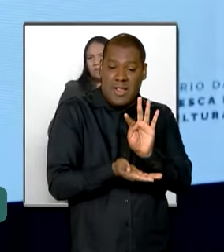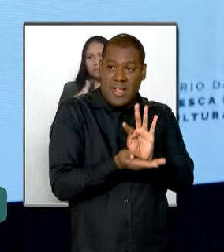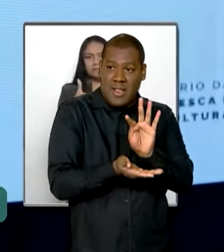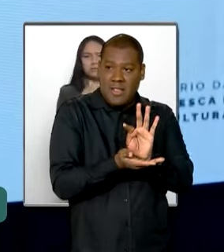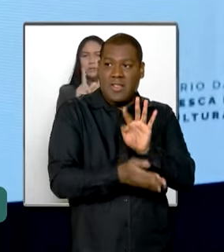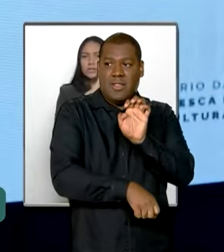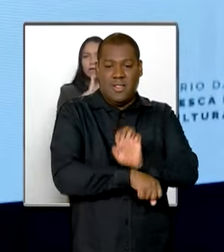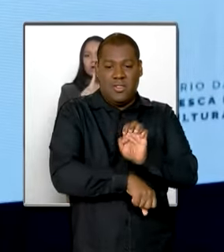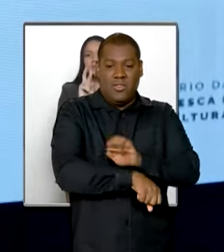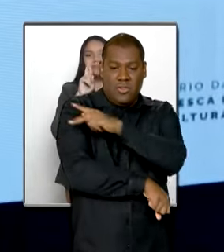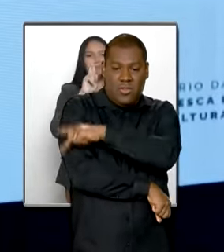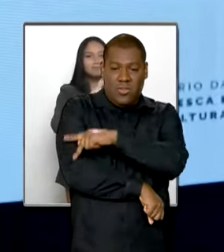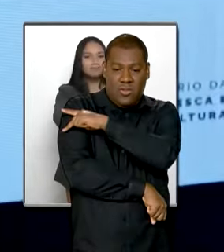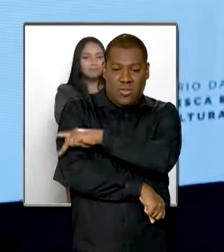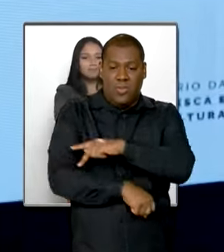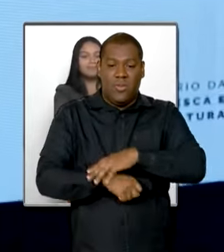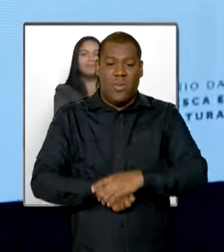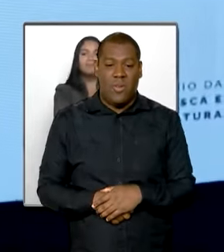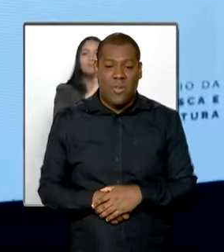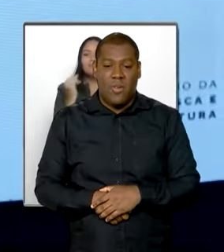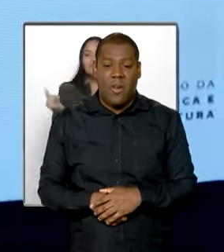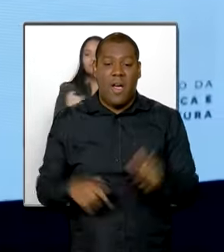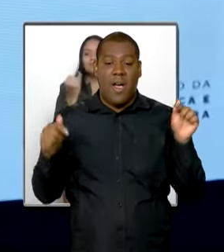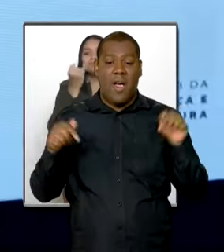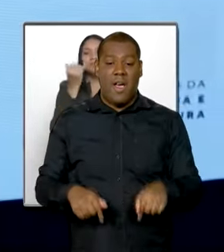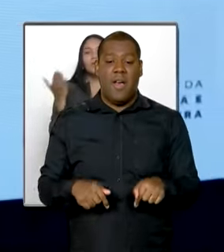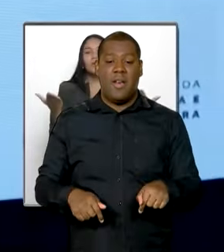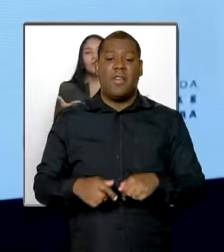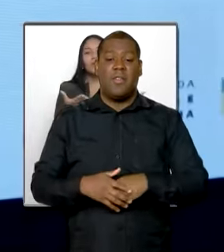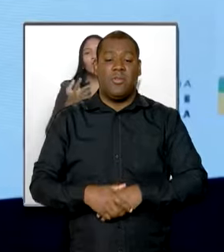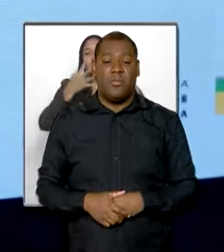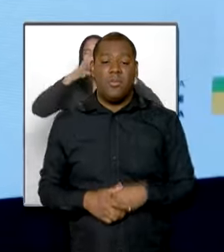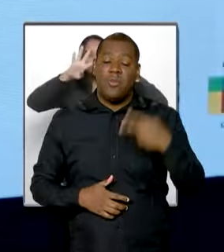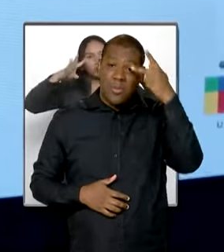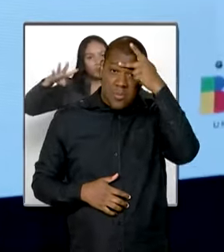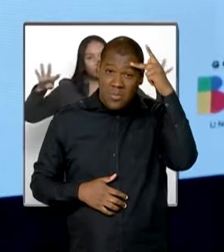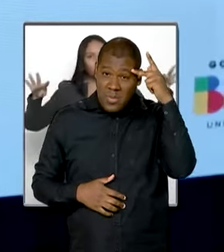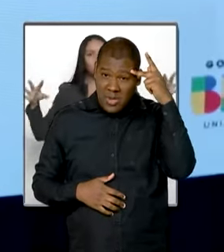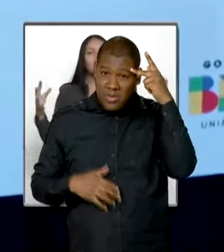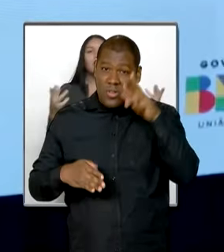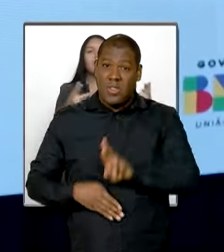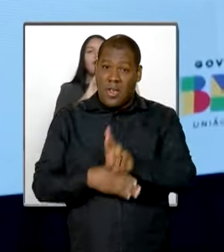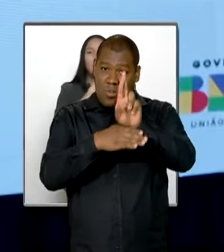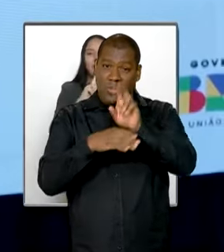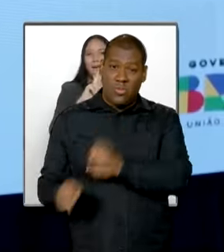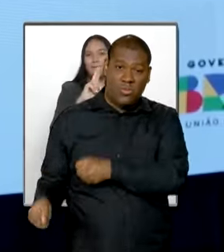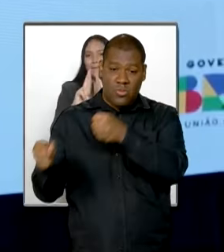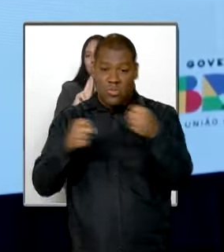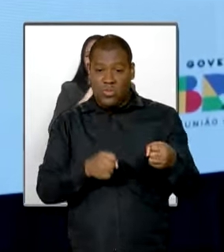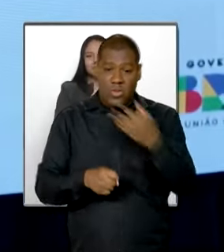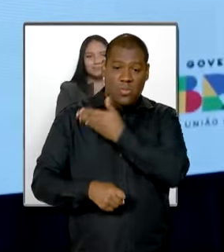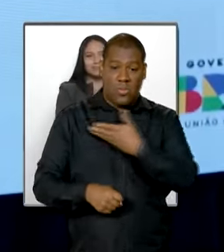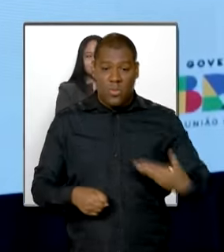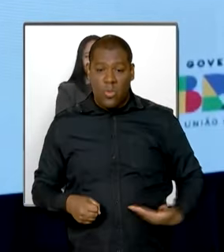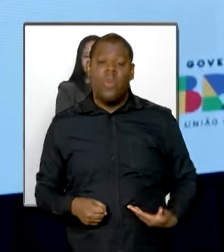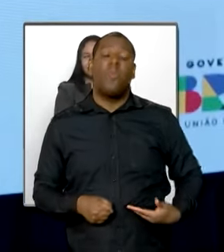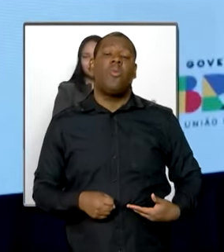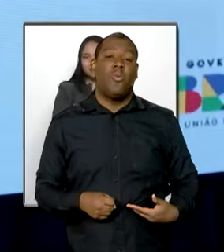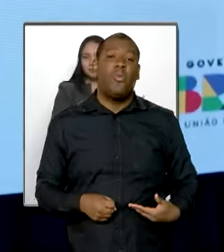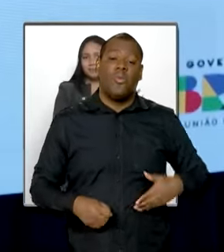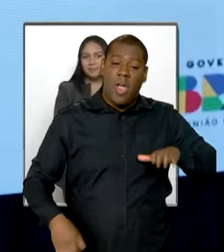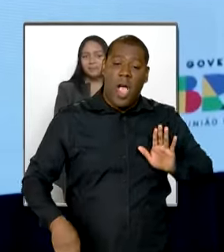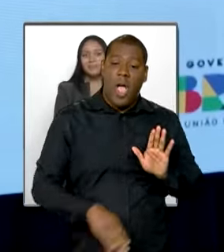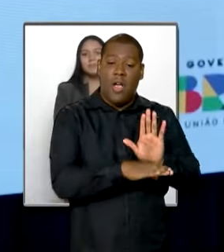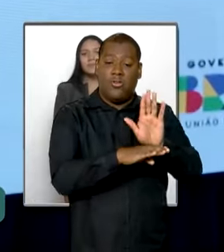hoje aqui no Palácio do Karnak, ao lado de tantas autoridades e de tantos representantes de movimentos que atuam na pesca